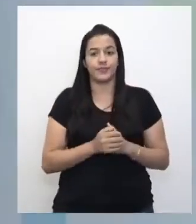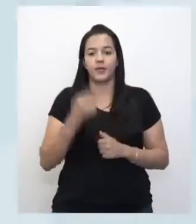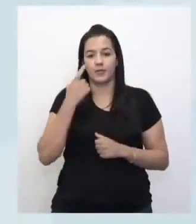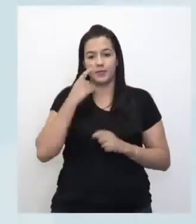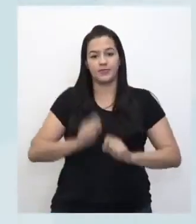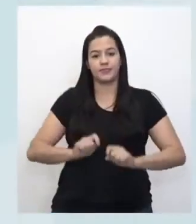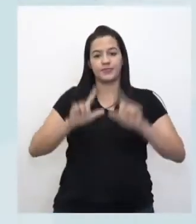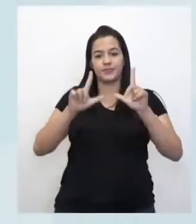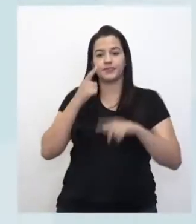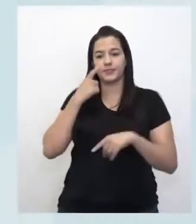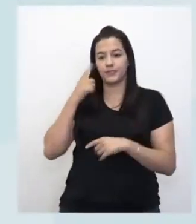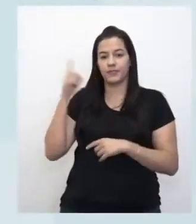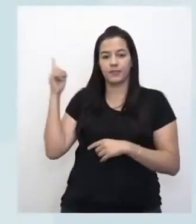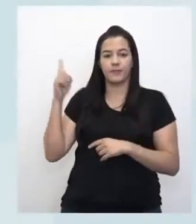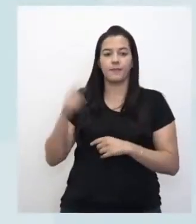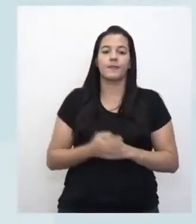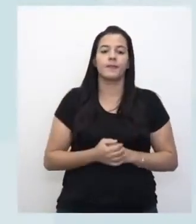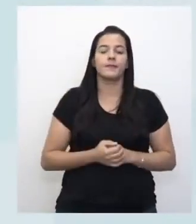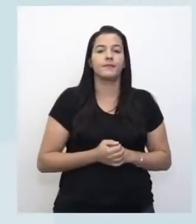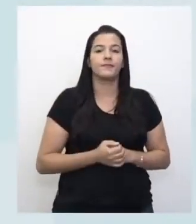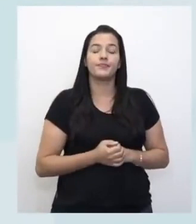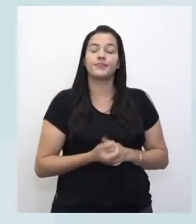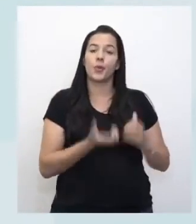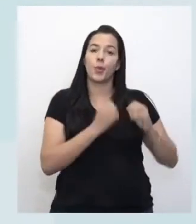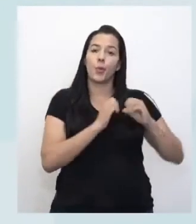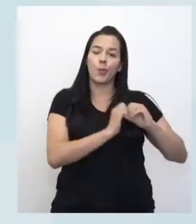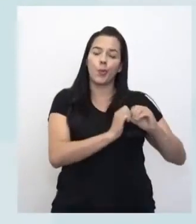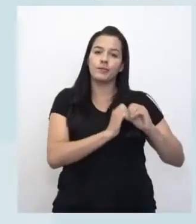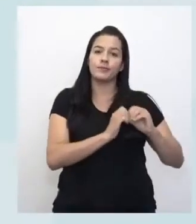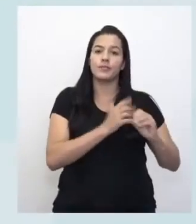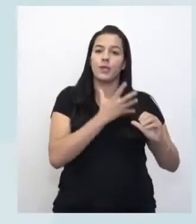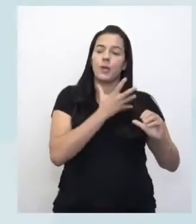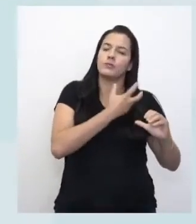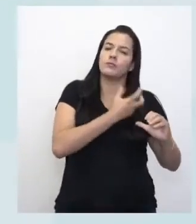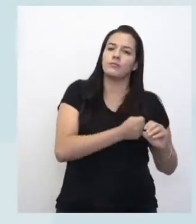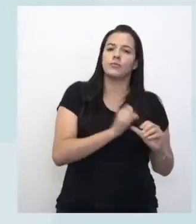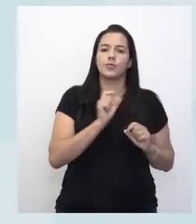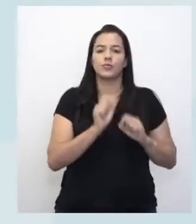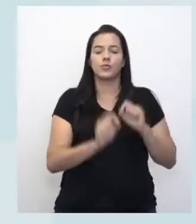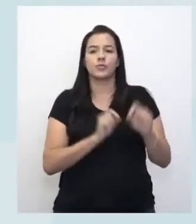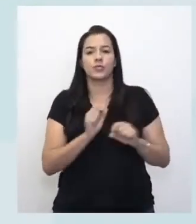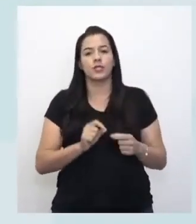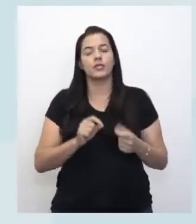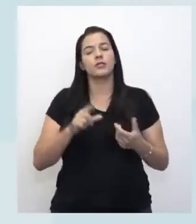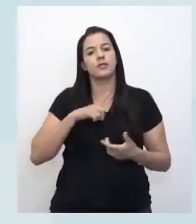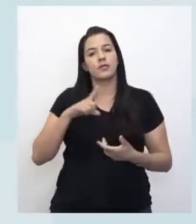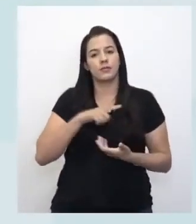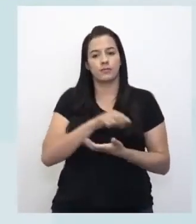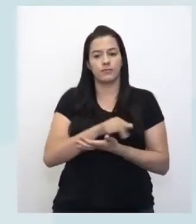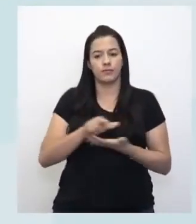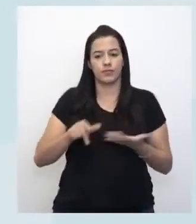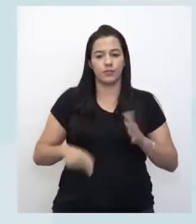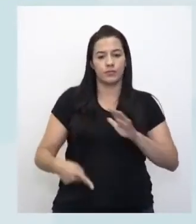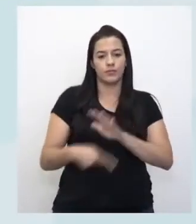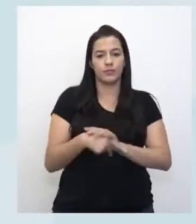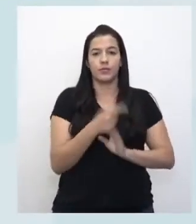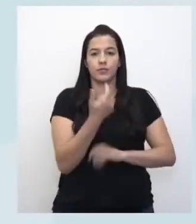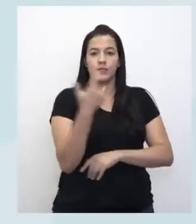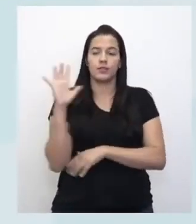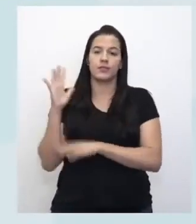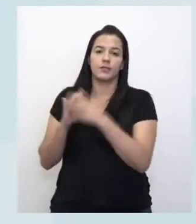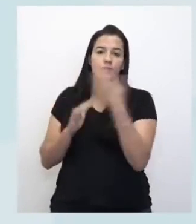tela. Esteticamente, o romantismo evidencia uma exaltação aos elementos nacionais, à natureza,